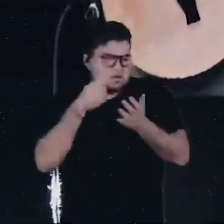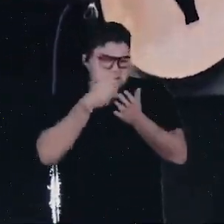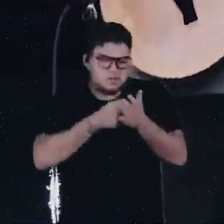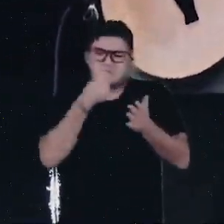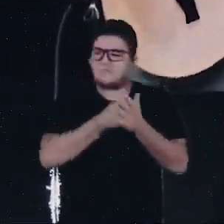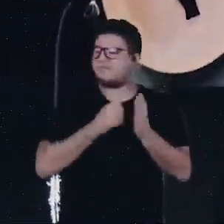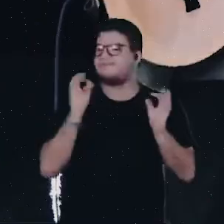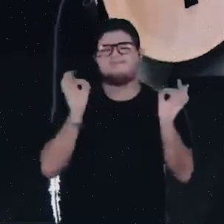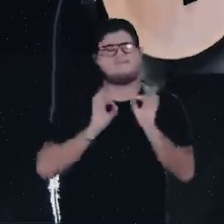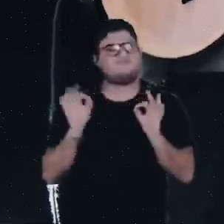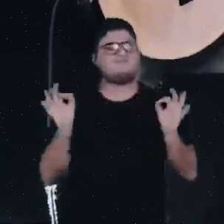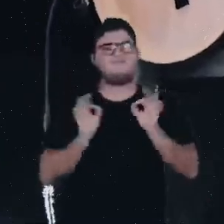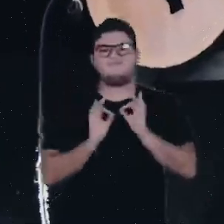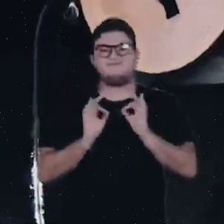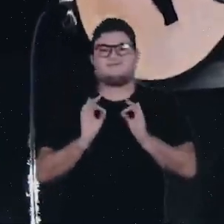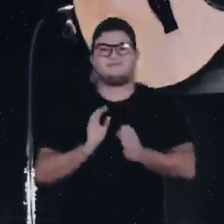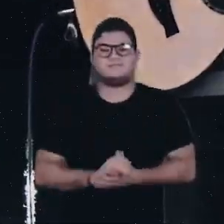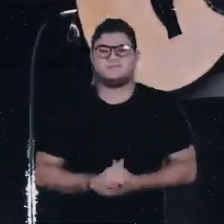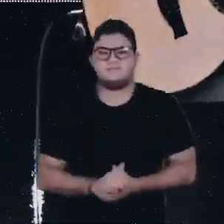não.